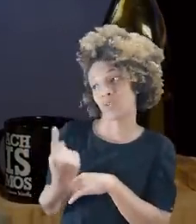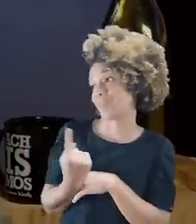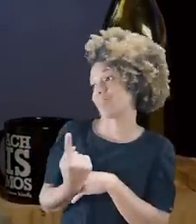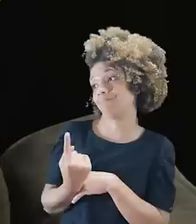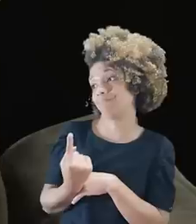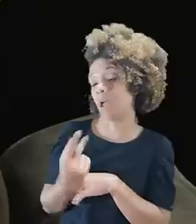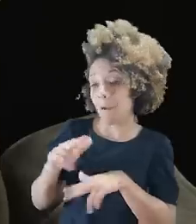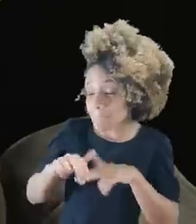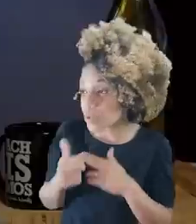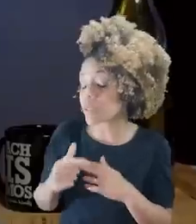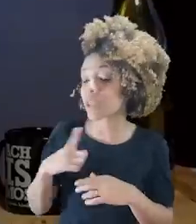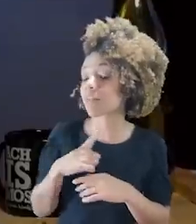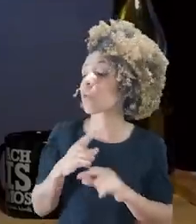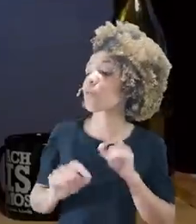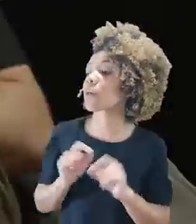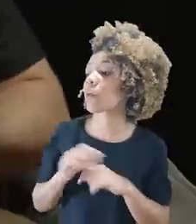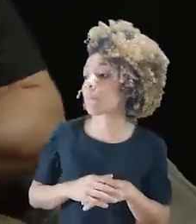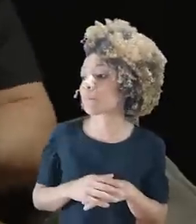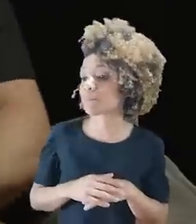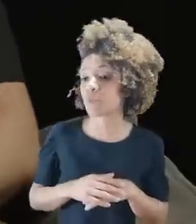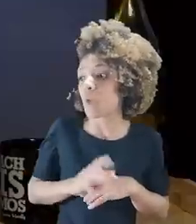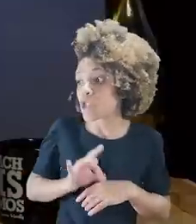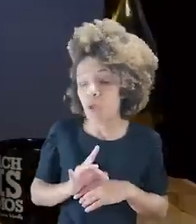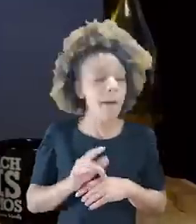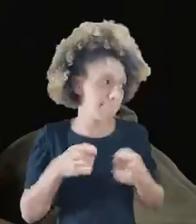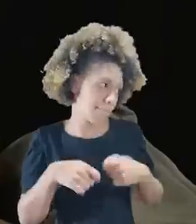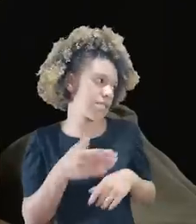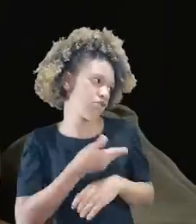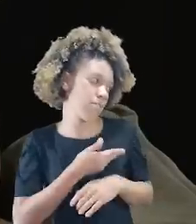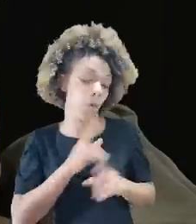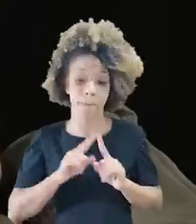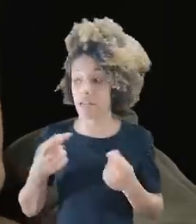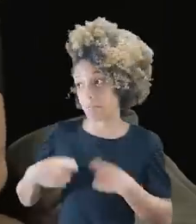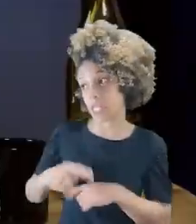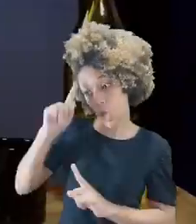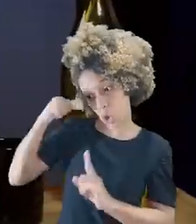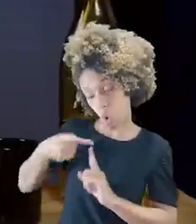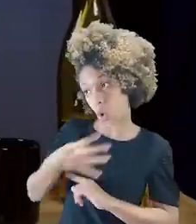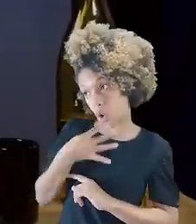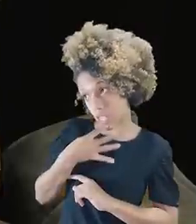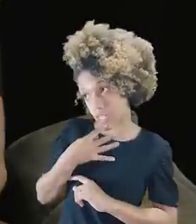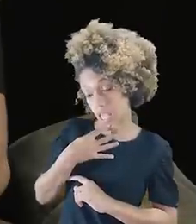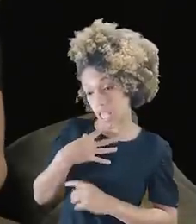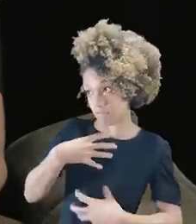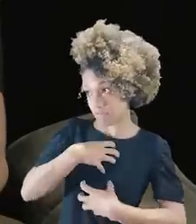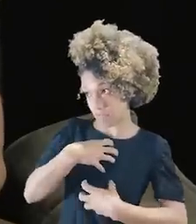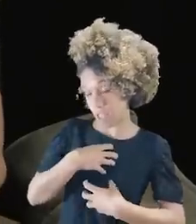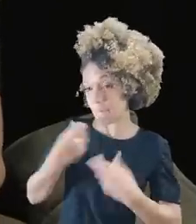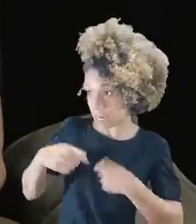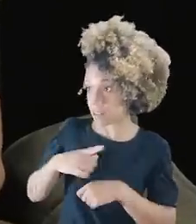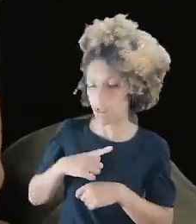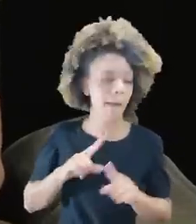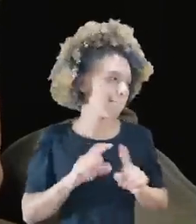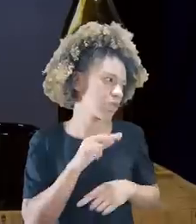manter é a aparência aparência porque a gente é um país a gente é um paí cultural tudo é aparência Talvez seja isso cara